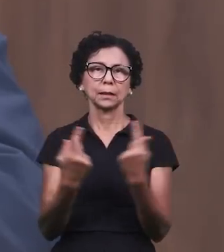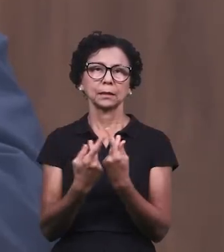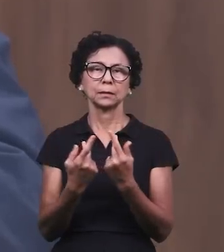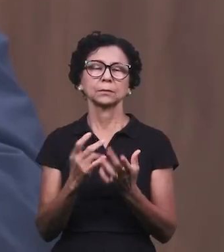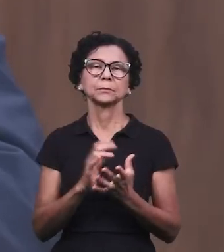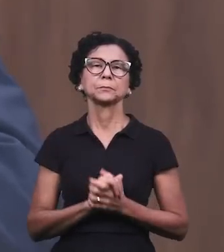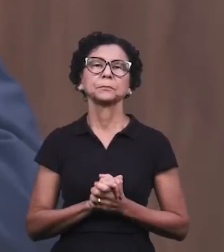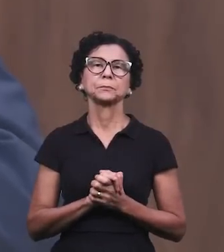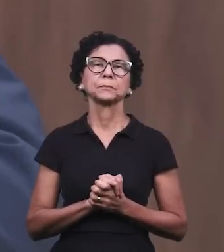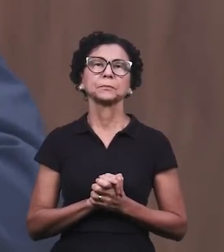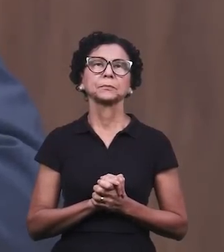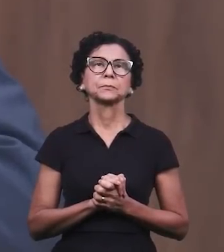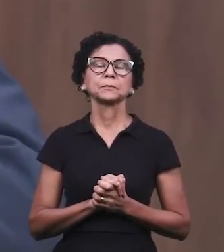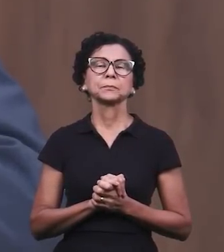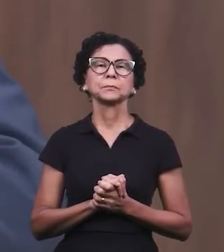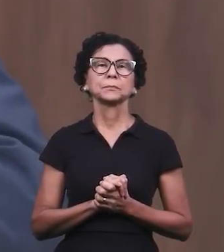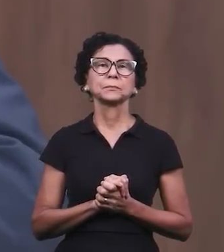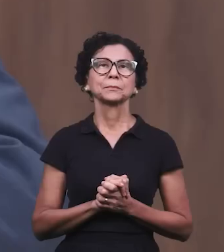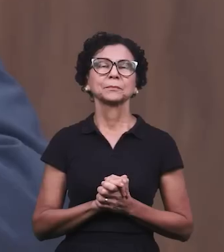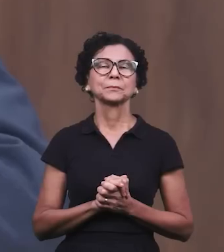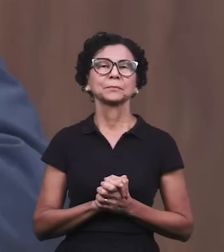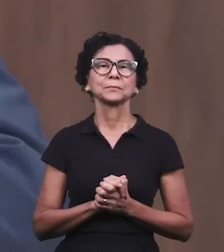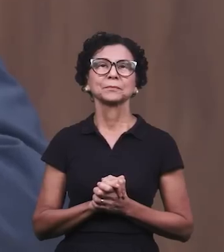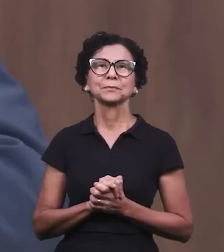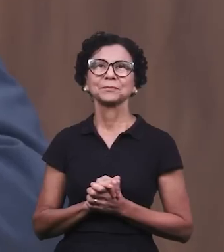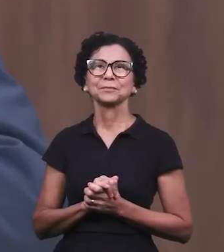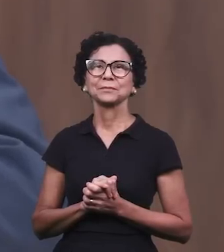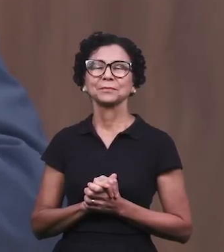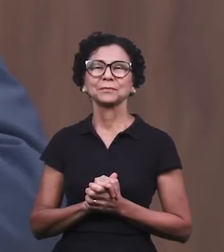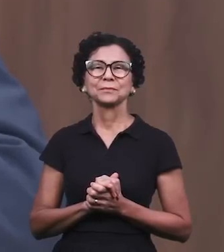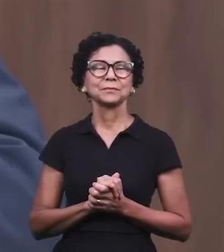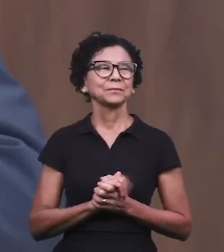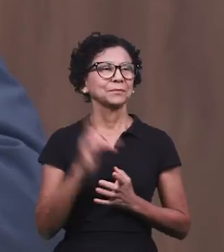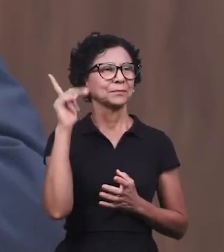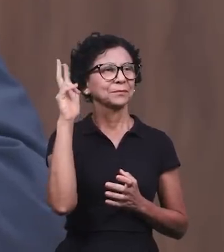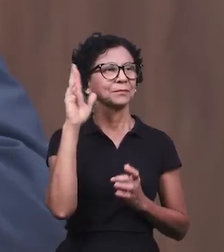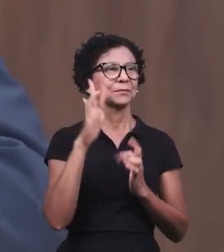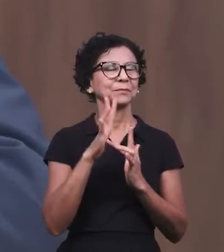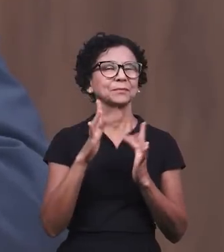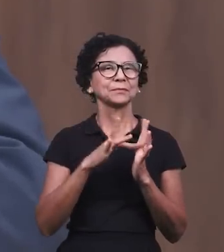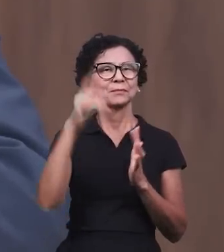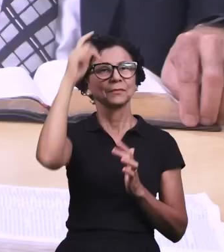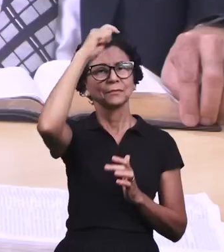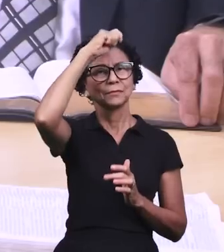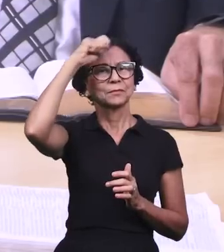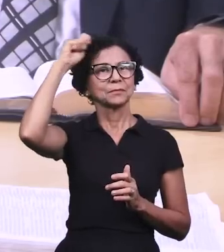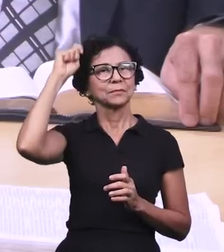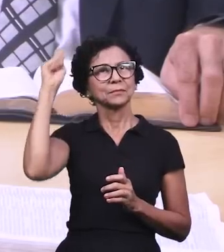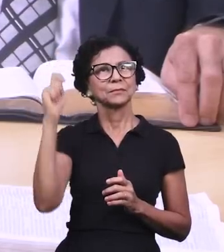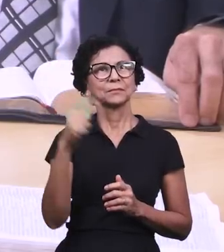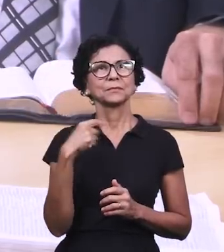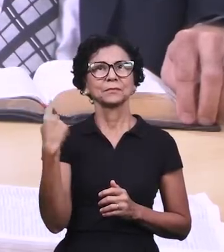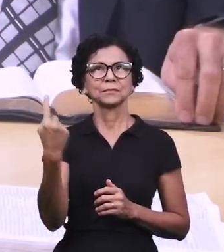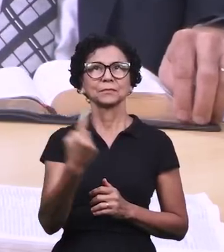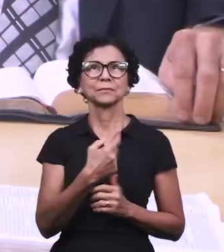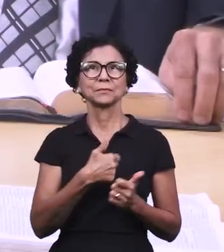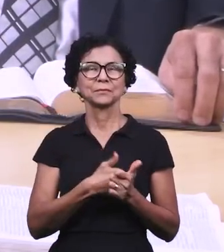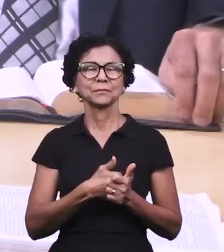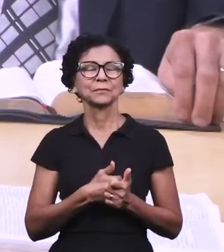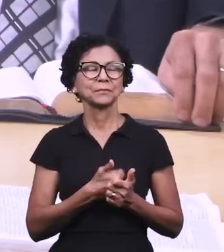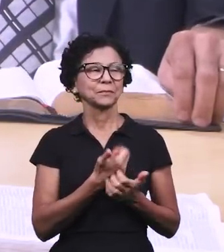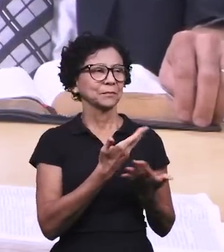Presbiteral. Pastor Fábio. A paz do Senhor, pastor Amadeu, e a paz do Senhor a todos os que estão conosco